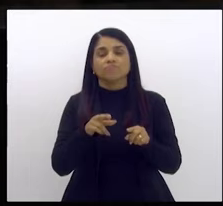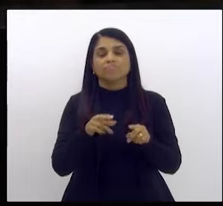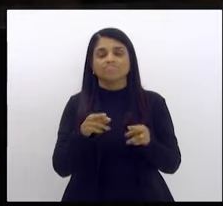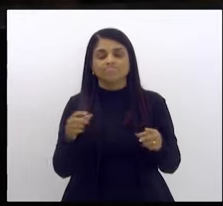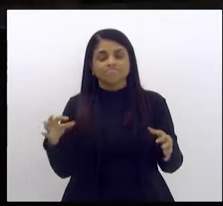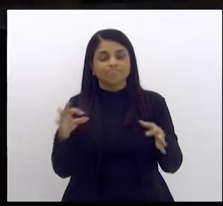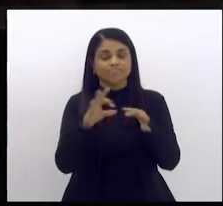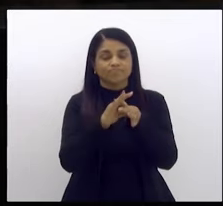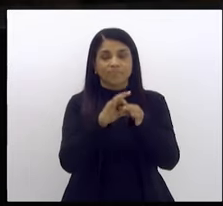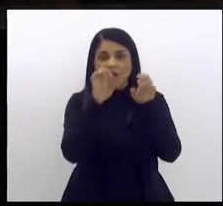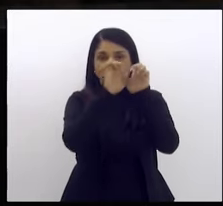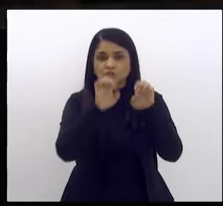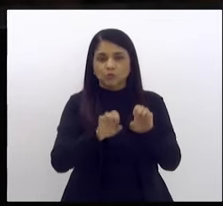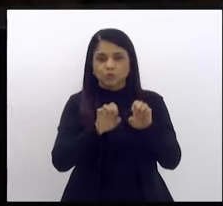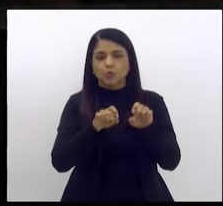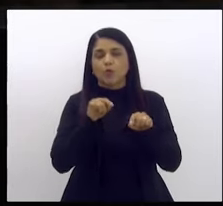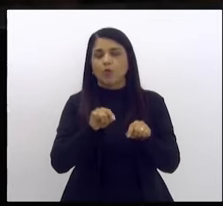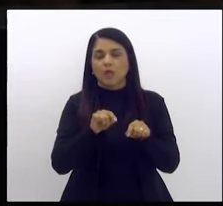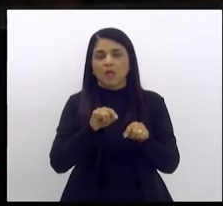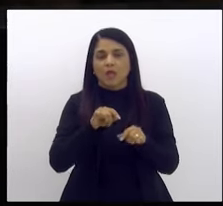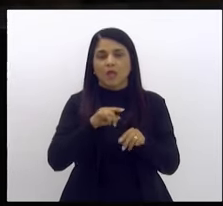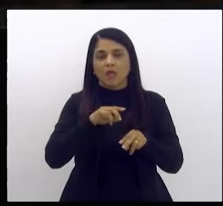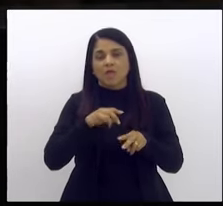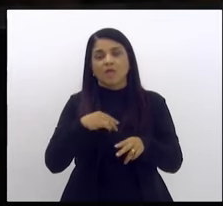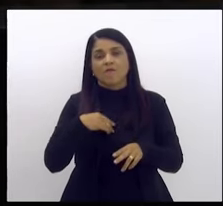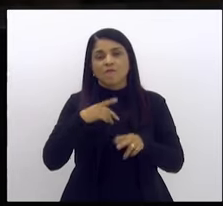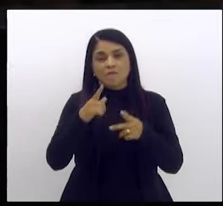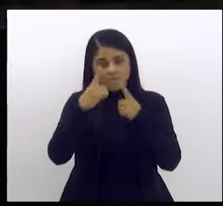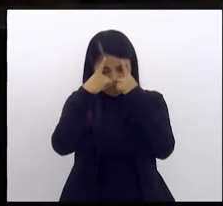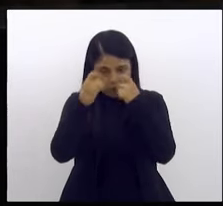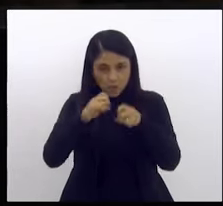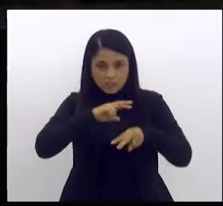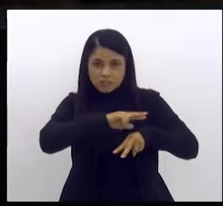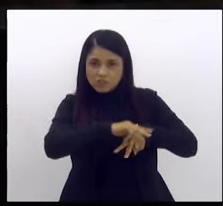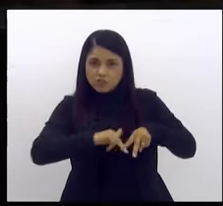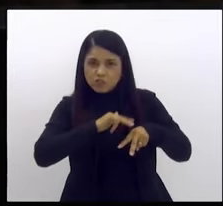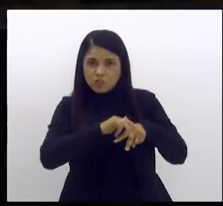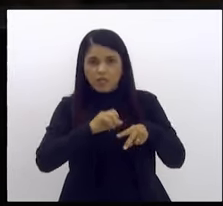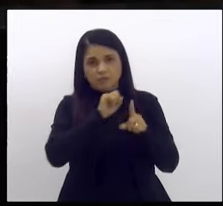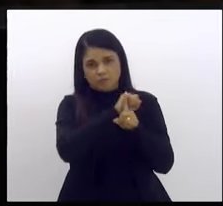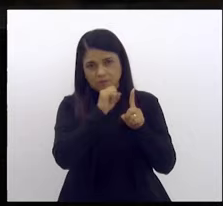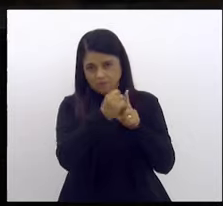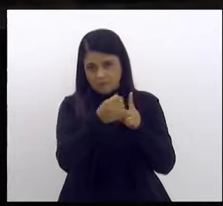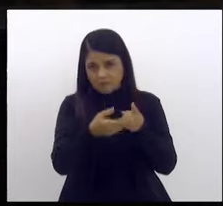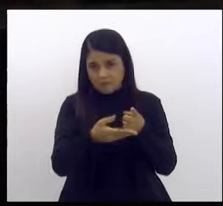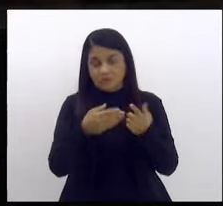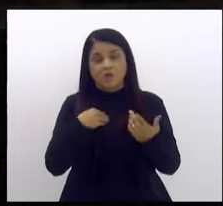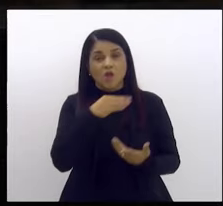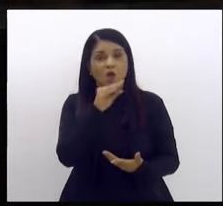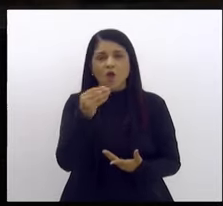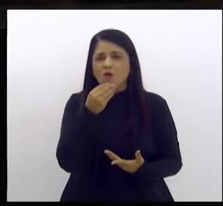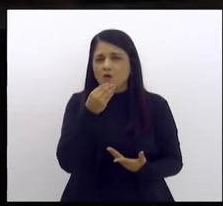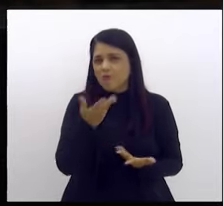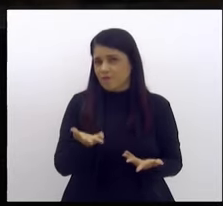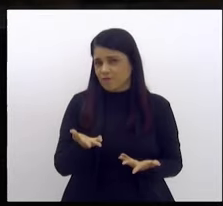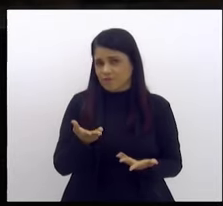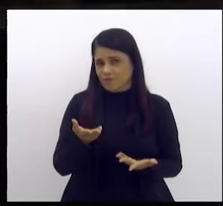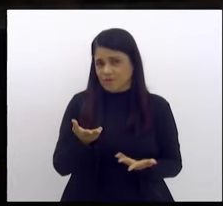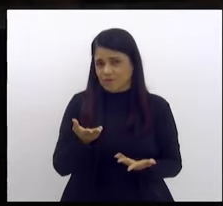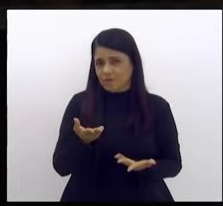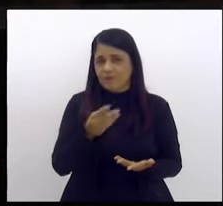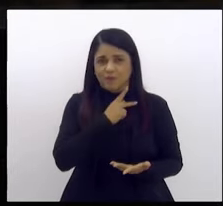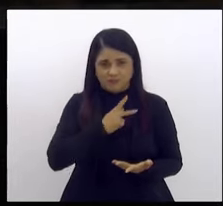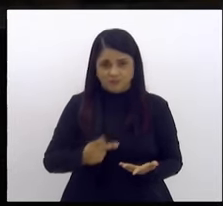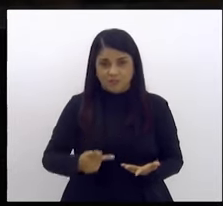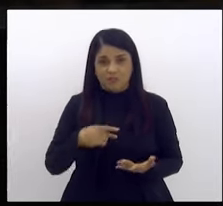que reproduz a violência de gênero em nossa sociedade. E, obviamente, senhor presidente, eu não poderia deixar de falar